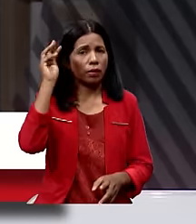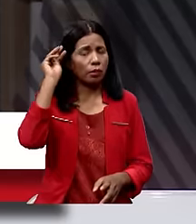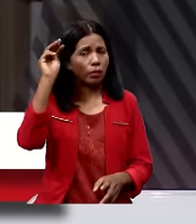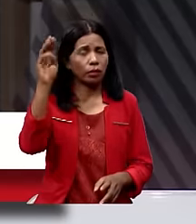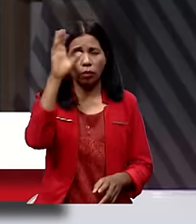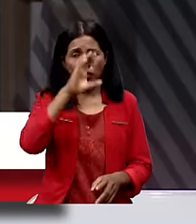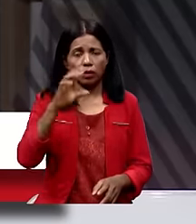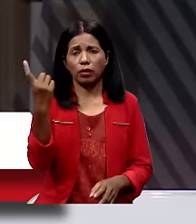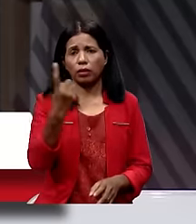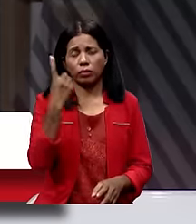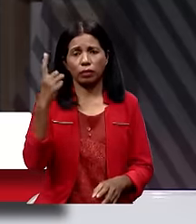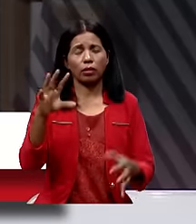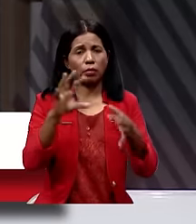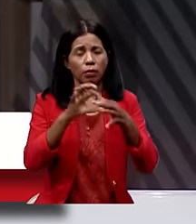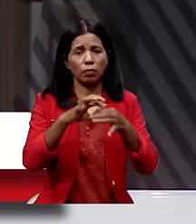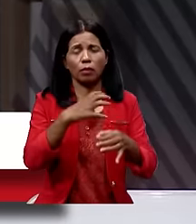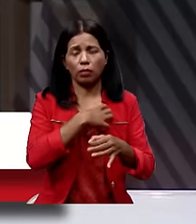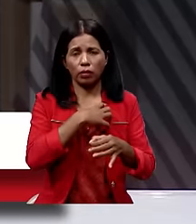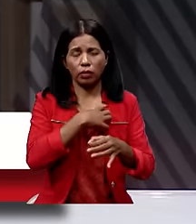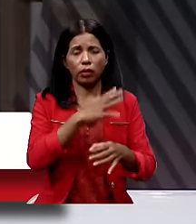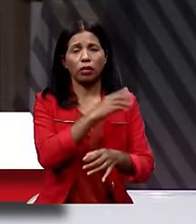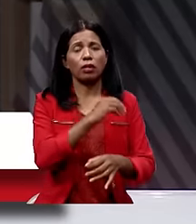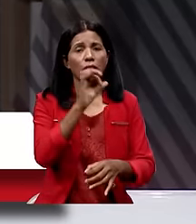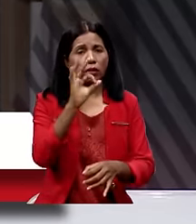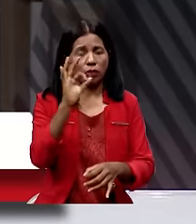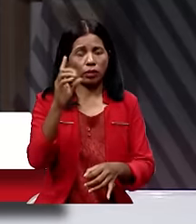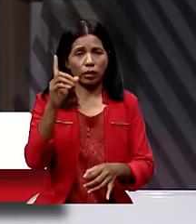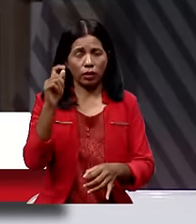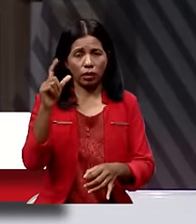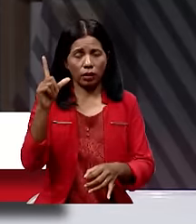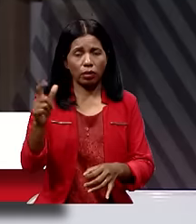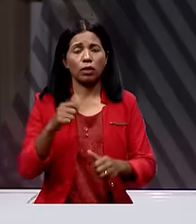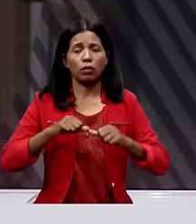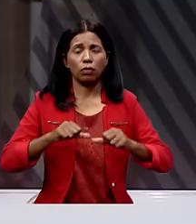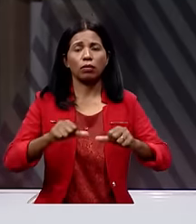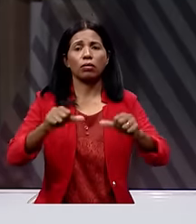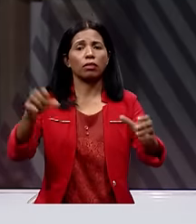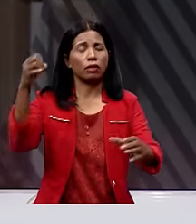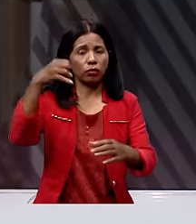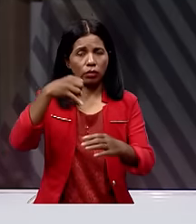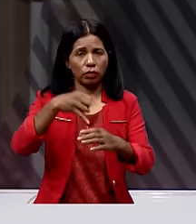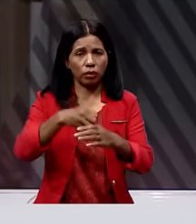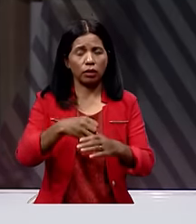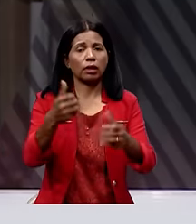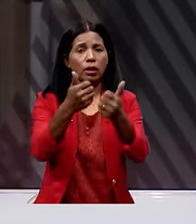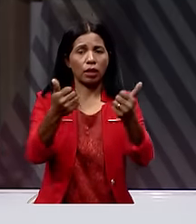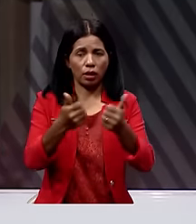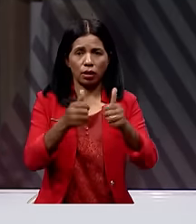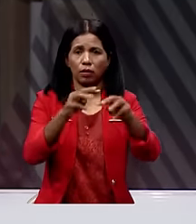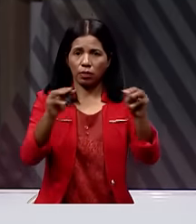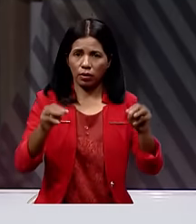se bucătuir no fati membro peniteli no FFreteli, Sirenebe continua involve iha arte